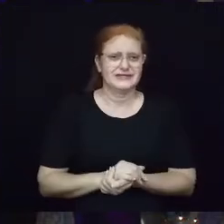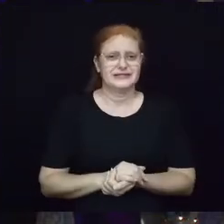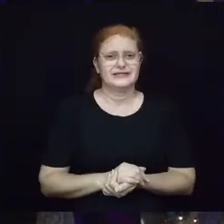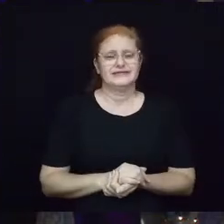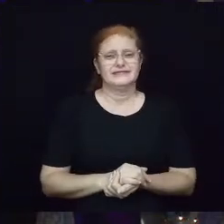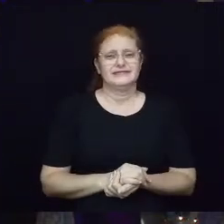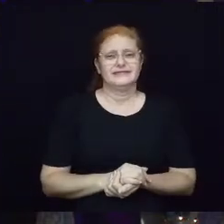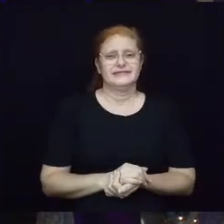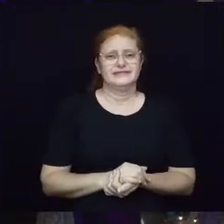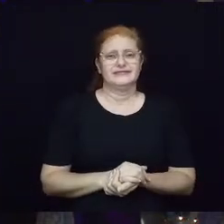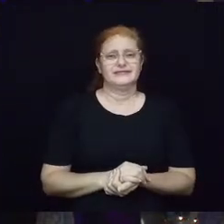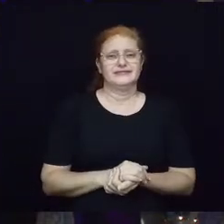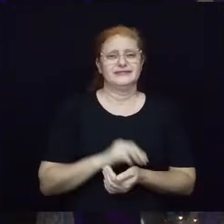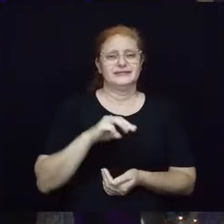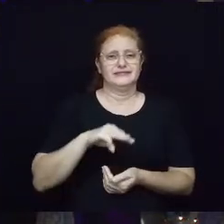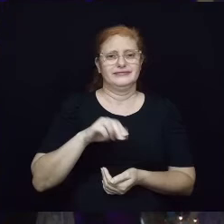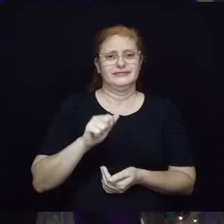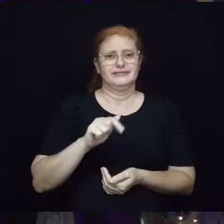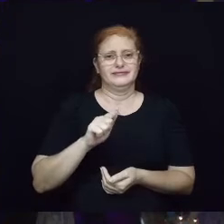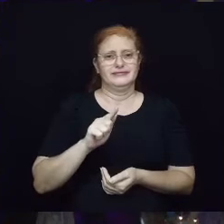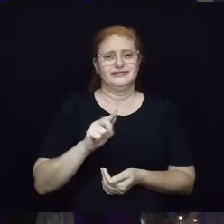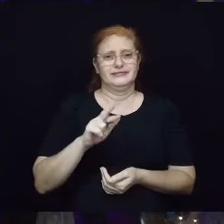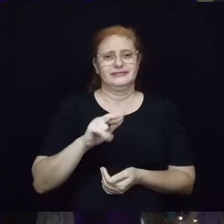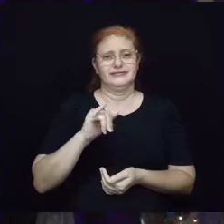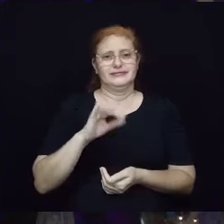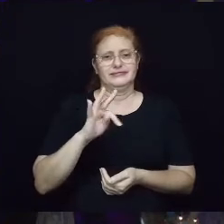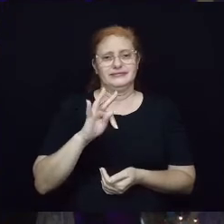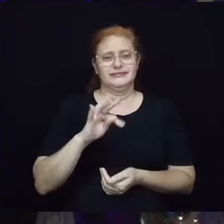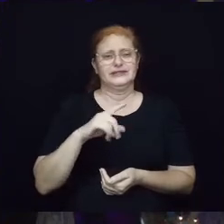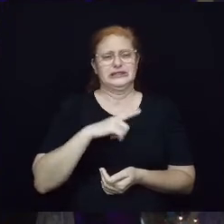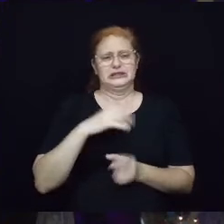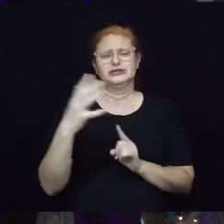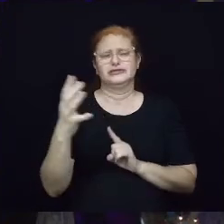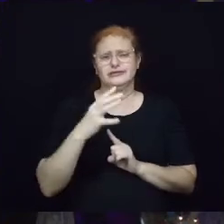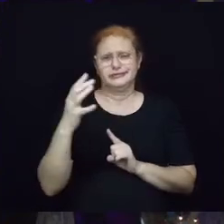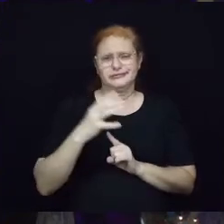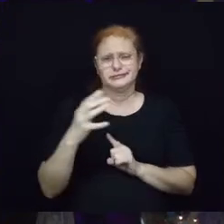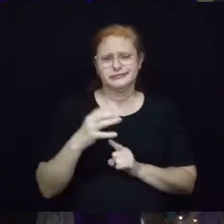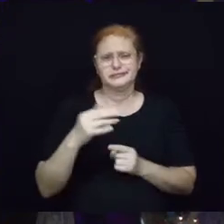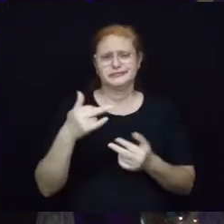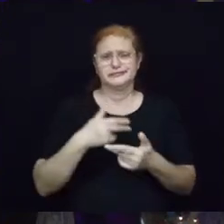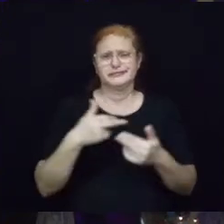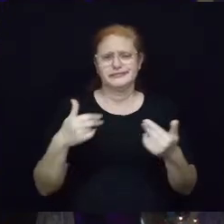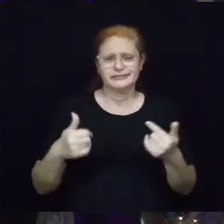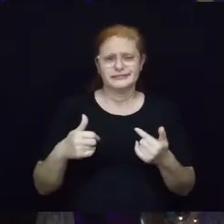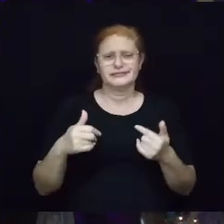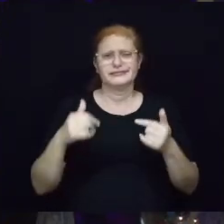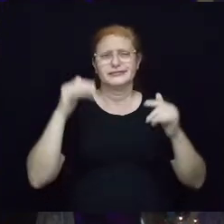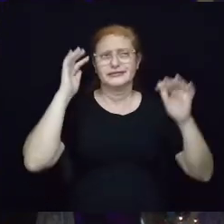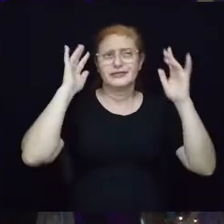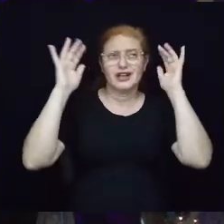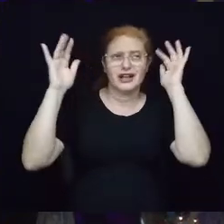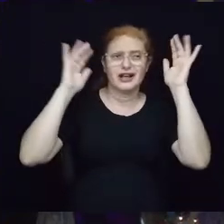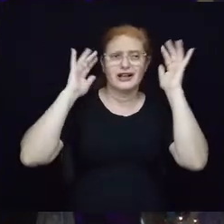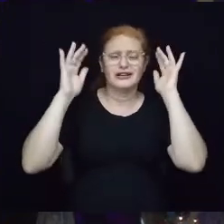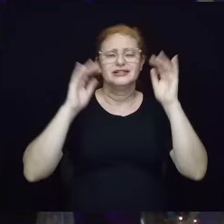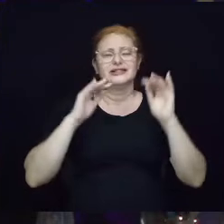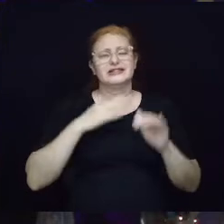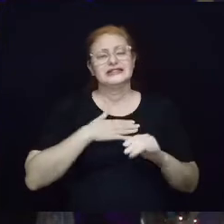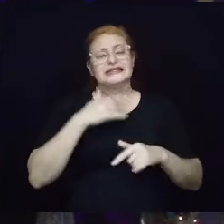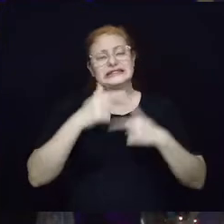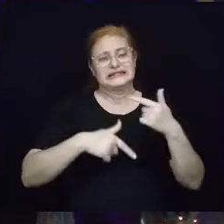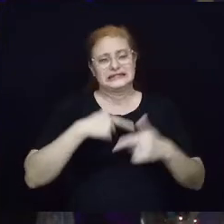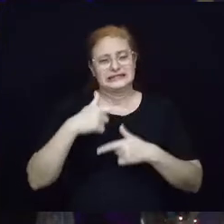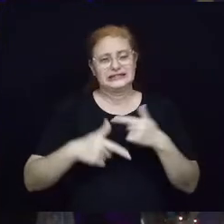Dalí, Magritte. Então, tinha essa influência assim, dessa coisa meio lisérgica, psicodélica. E no meu trabalho